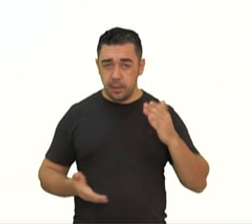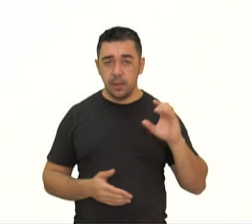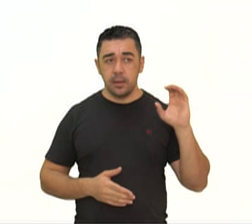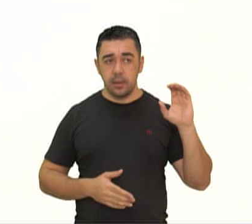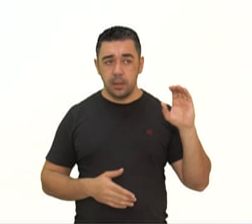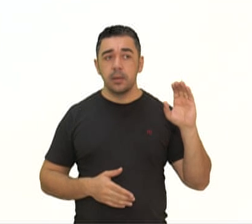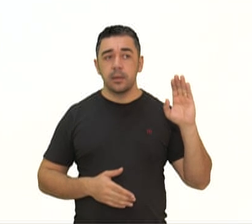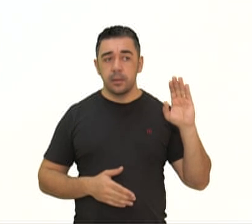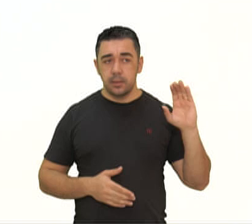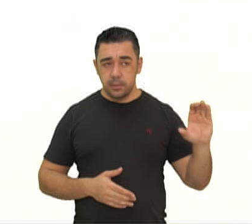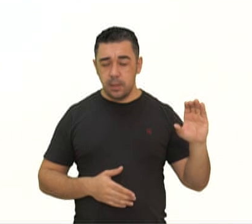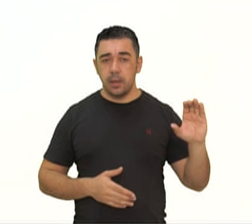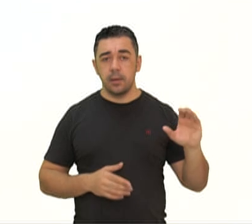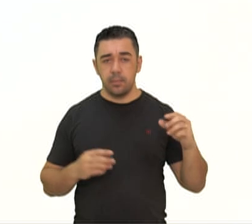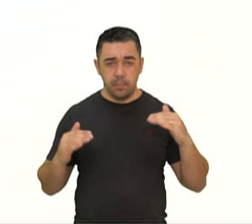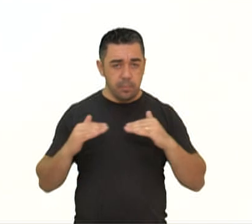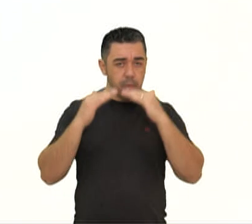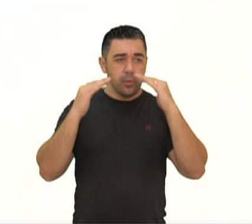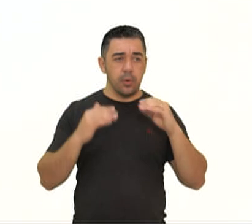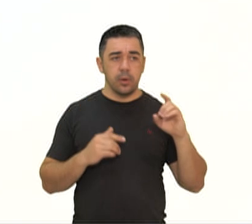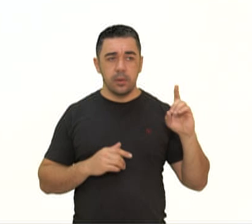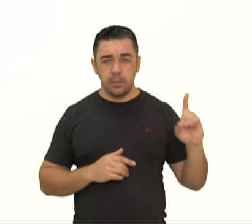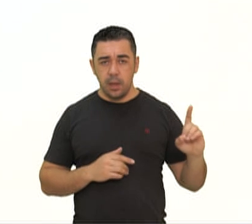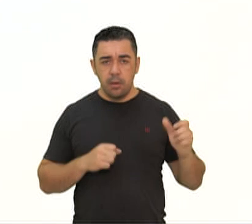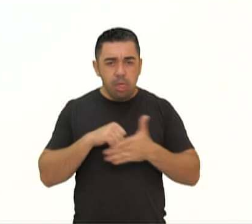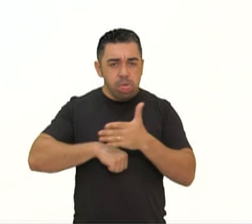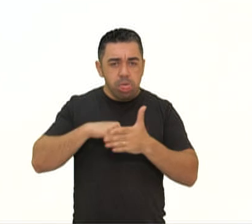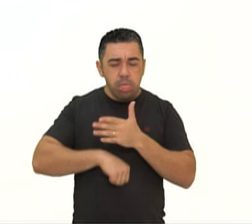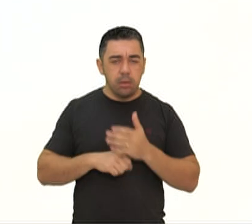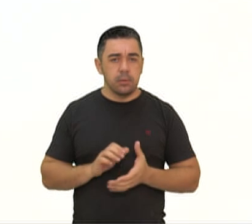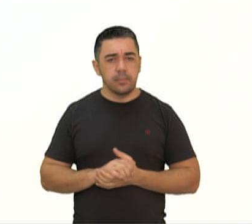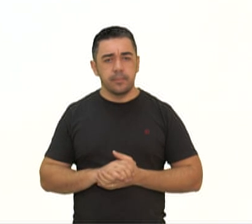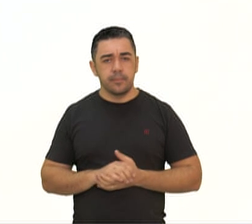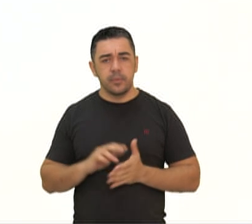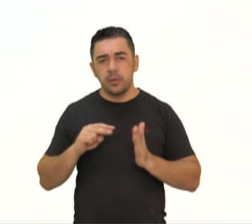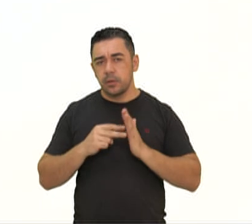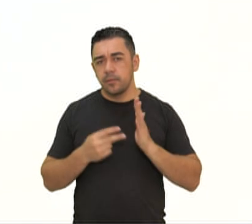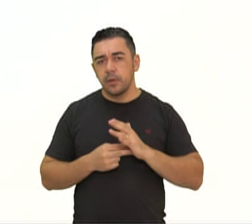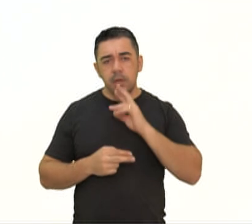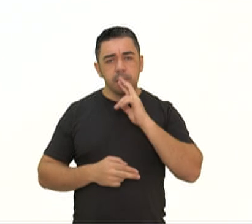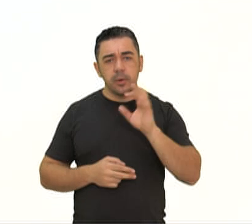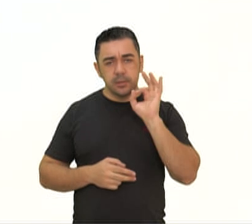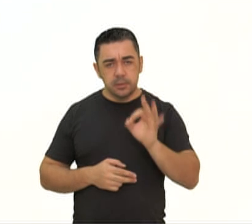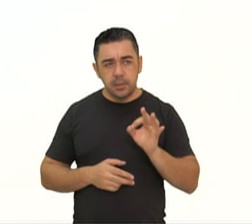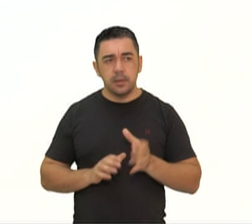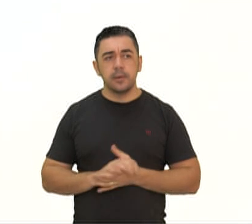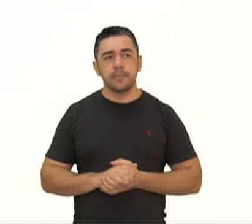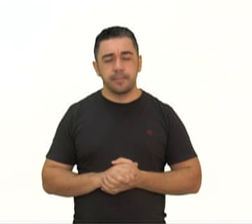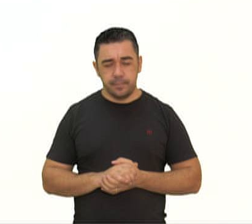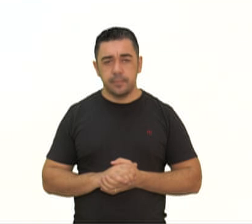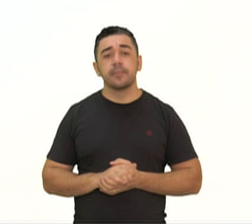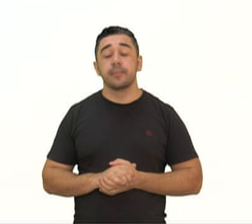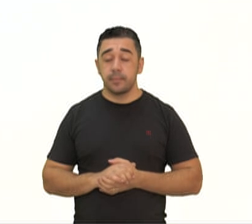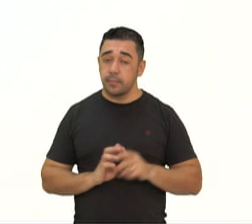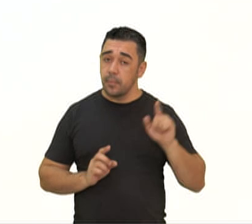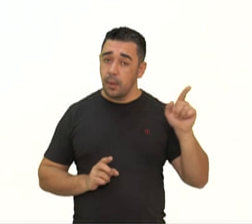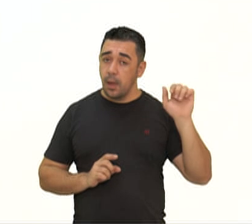C, empatando, D, surrando. Vamos verificar qual foi a nossa resposta correta.